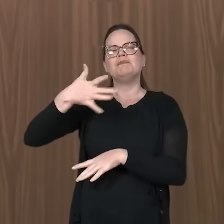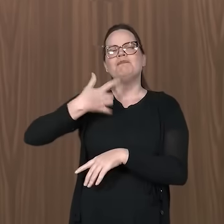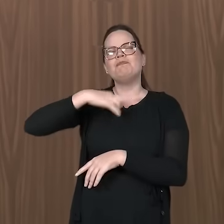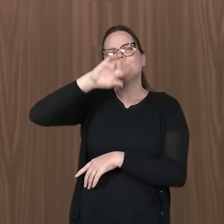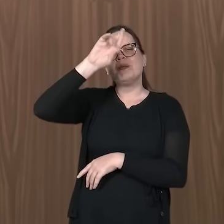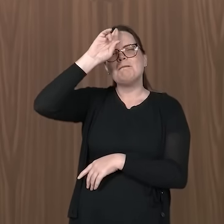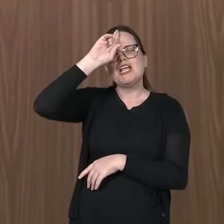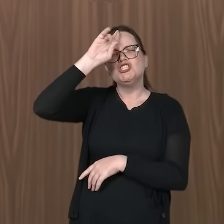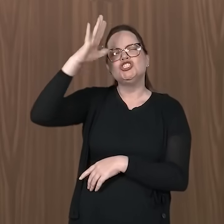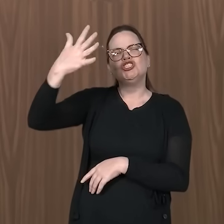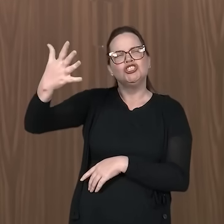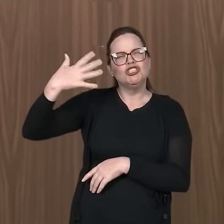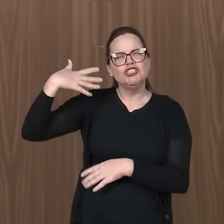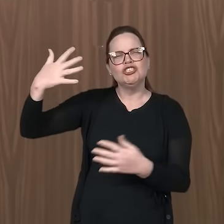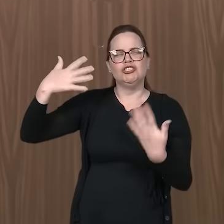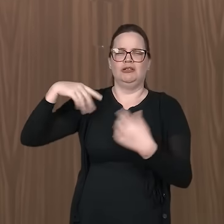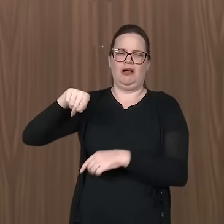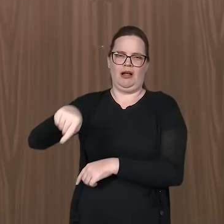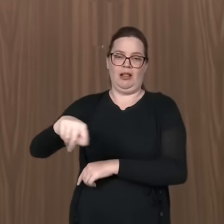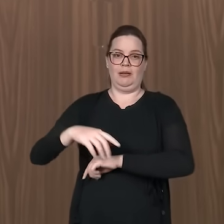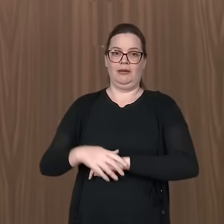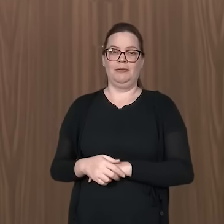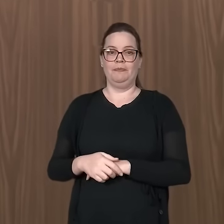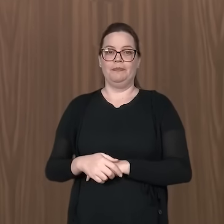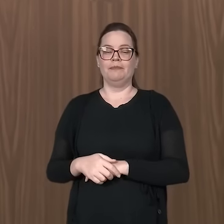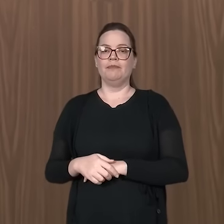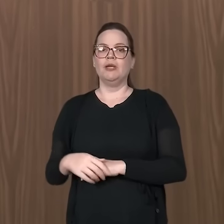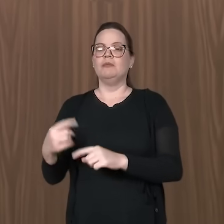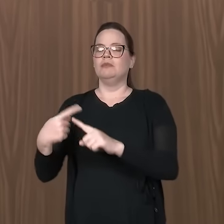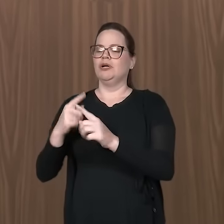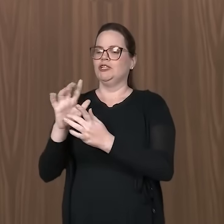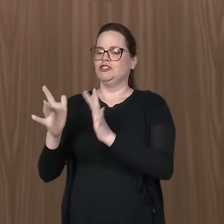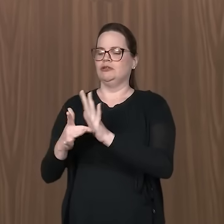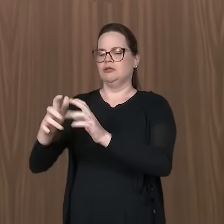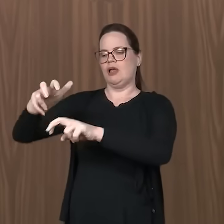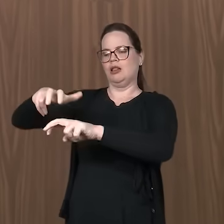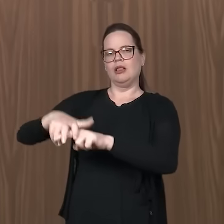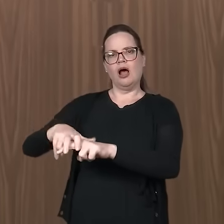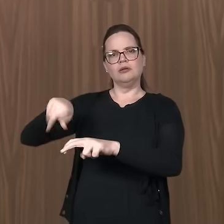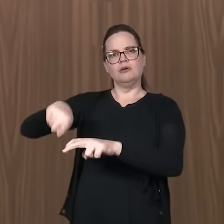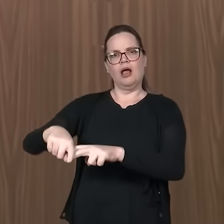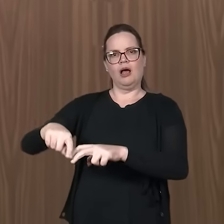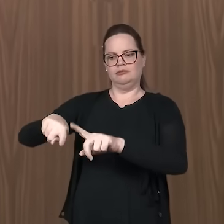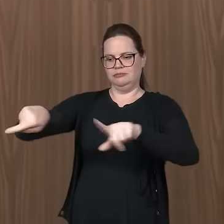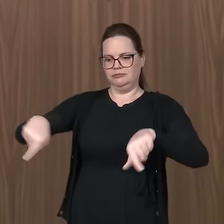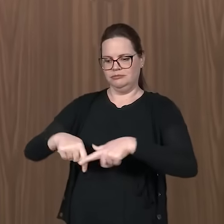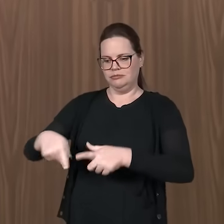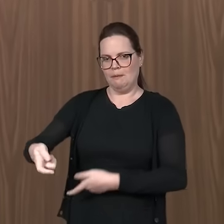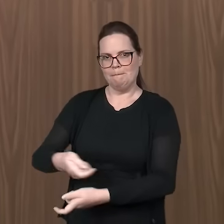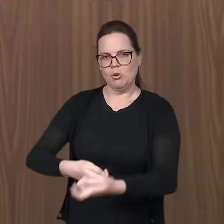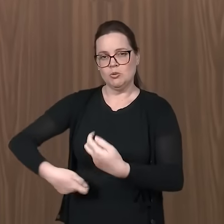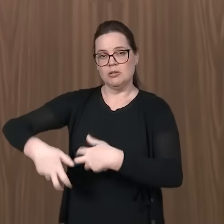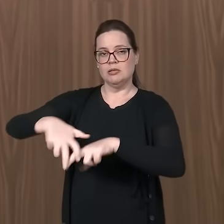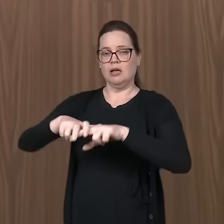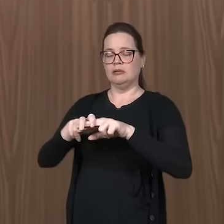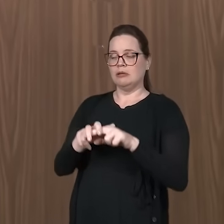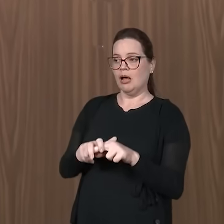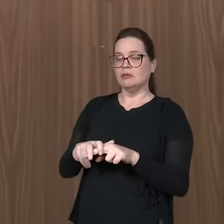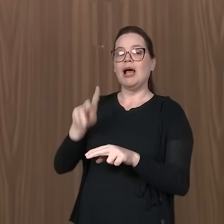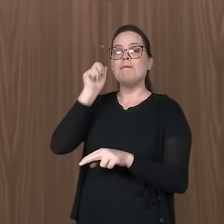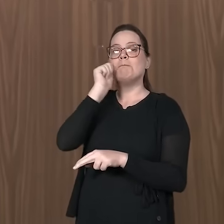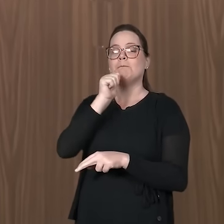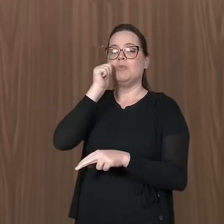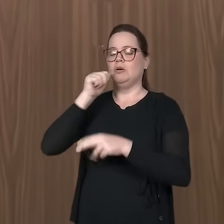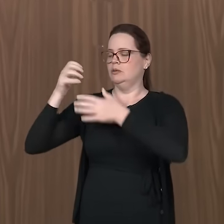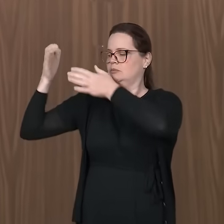hora sexta. E Jesus ali assentado, os discípulos tinham ido à cidade e chega então uma das mulheres de Samaria